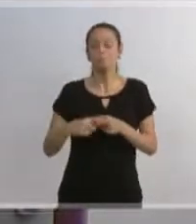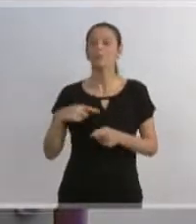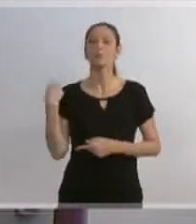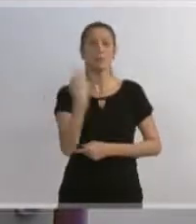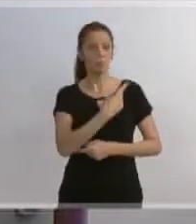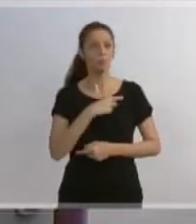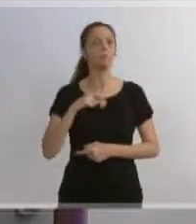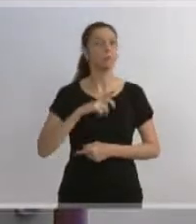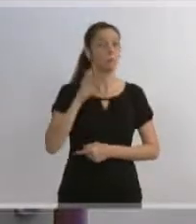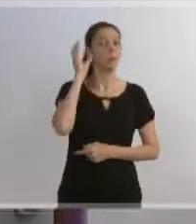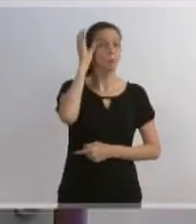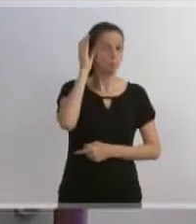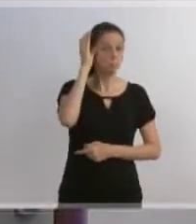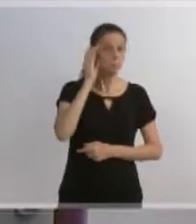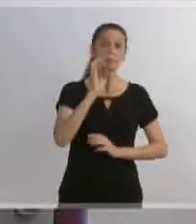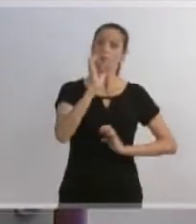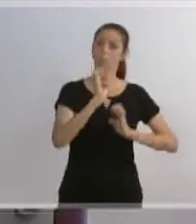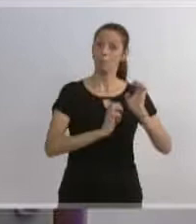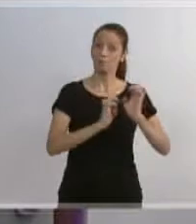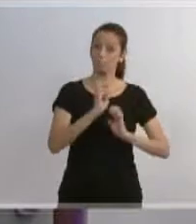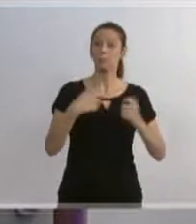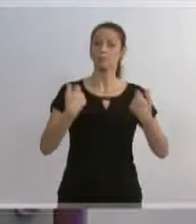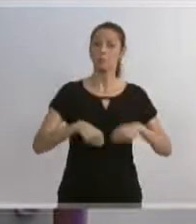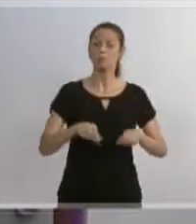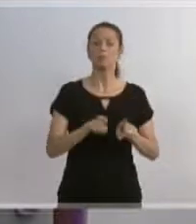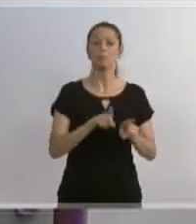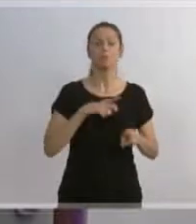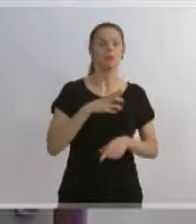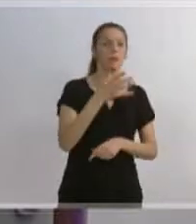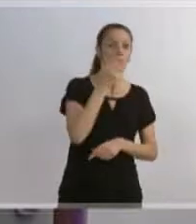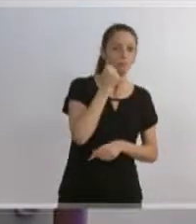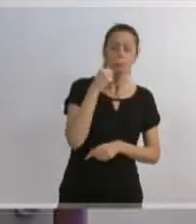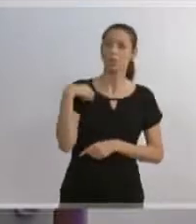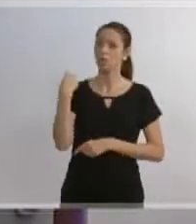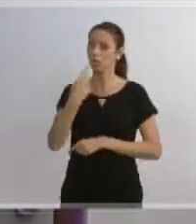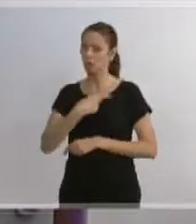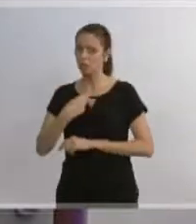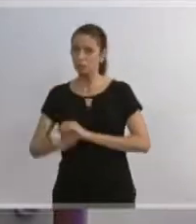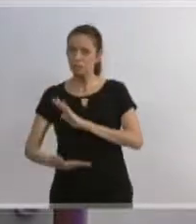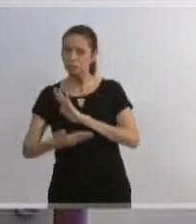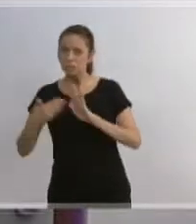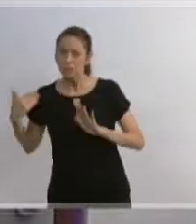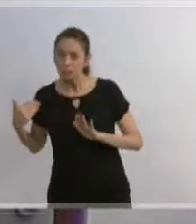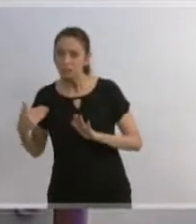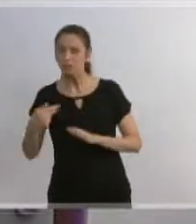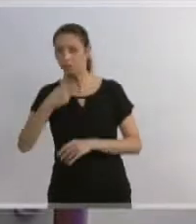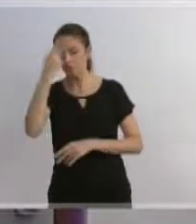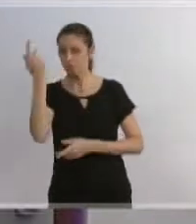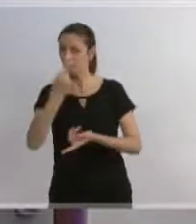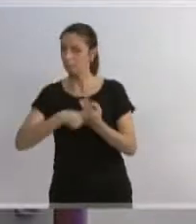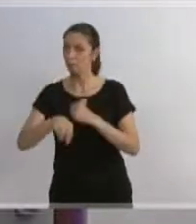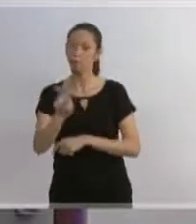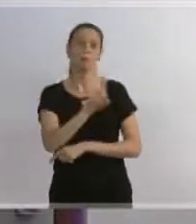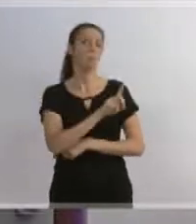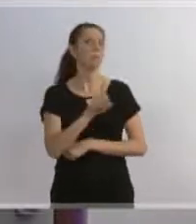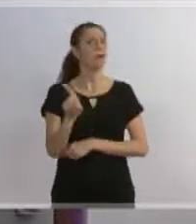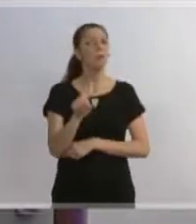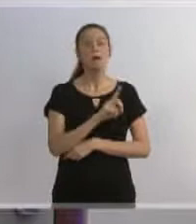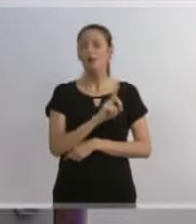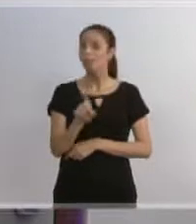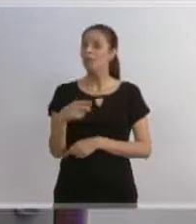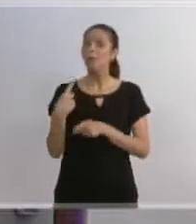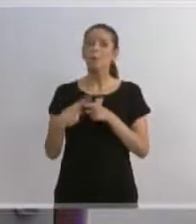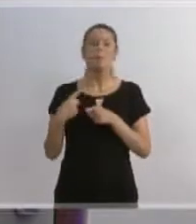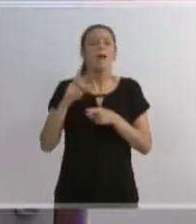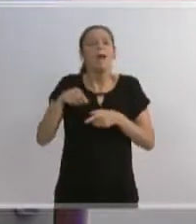uma empresa que não iria gerar lucro. E, por outro lado, ninguém está tirando cobrador nenhum, gente. É micro-ônibus e linha alpina. E se já era